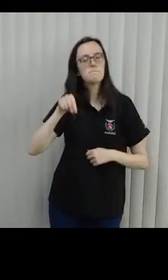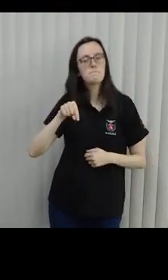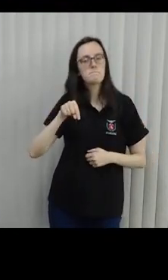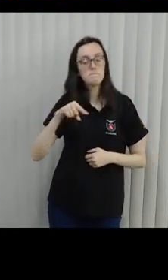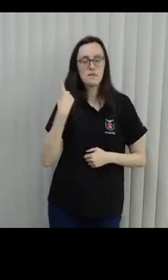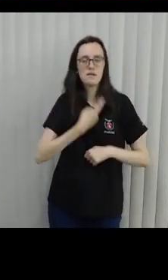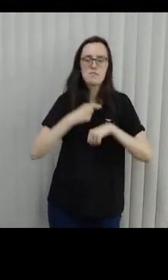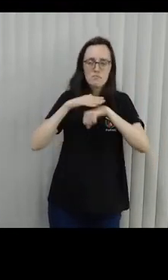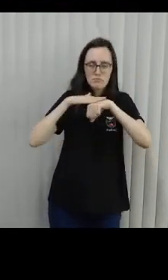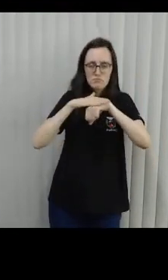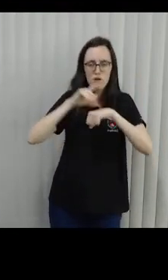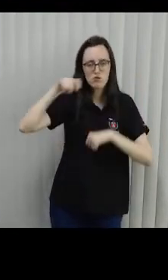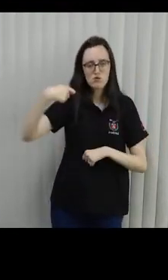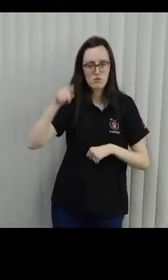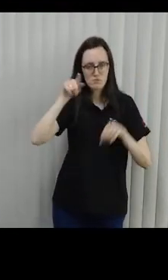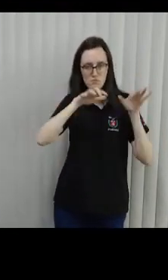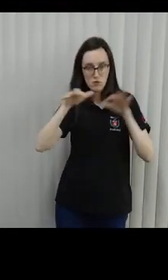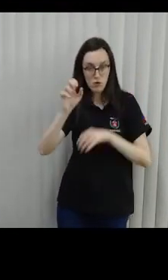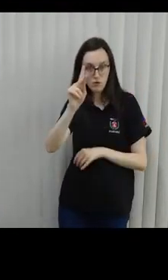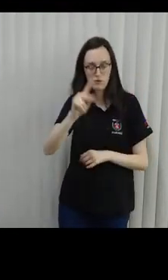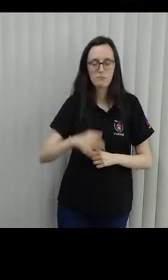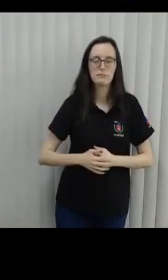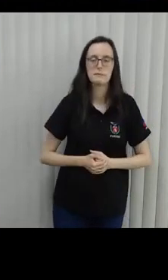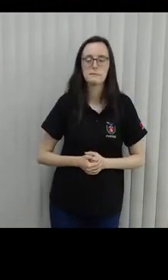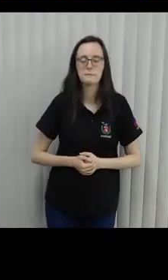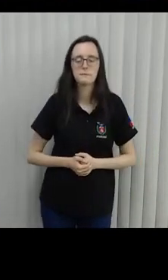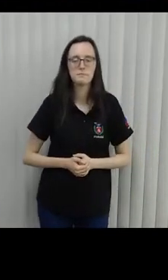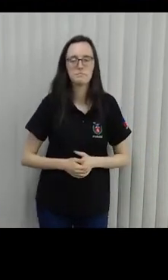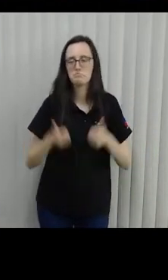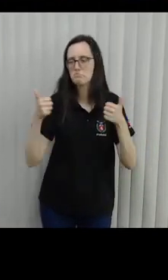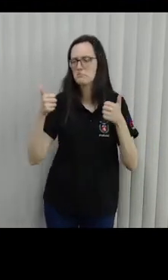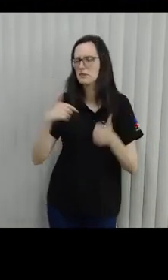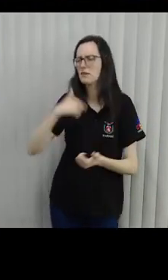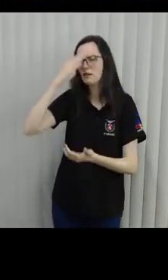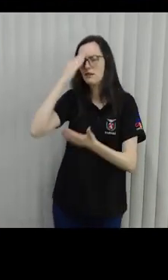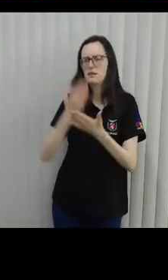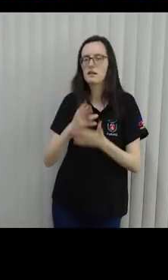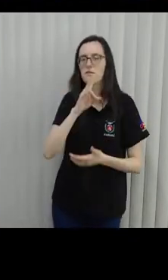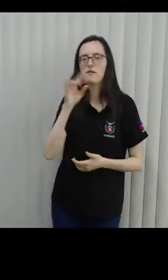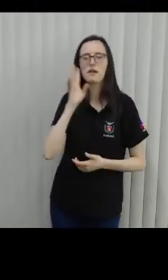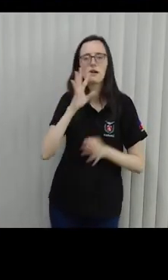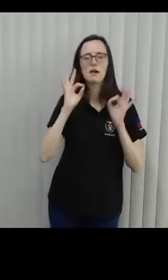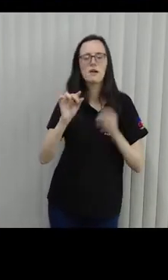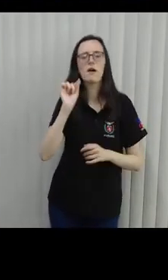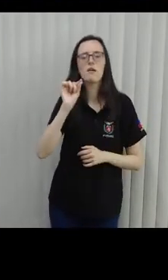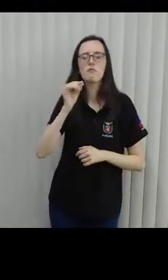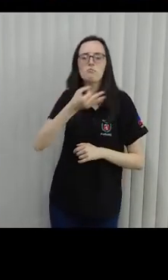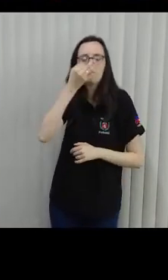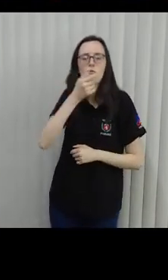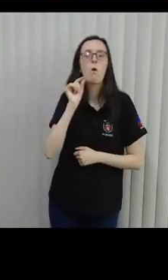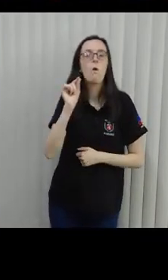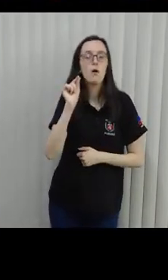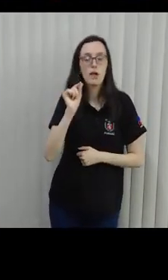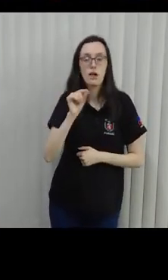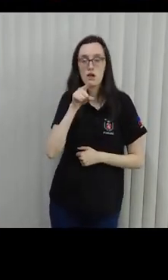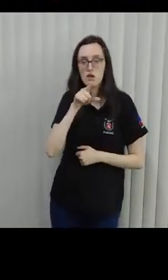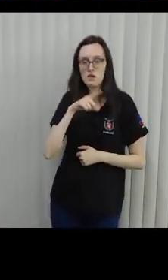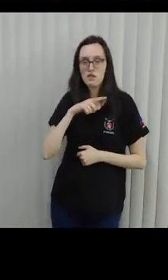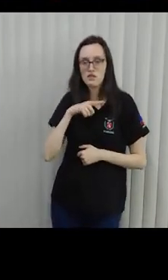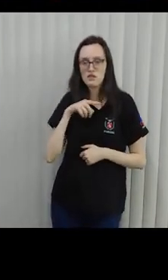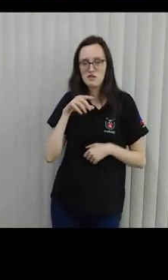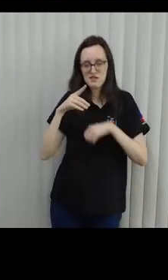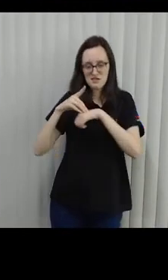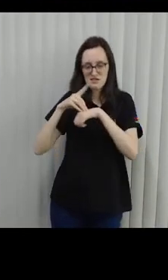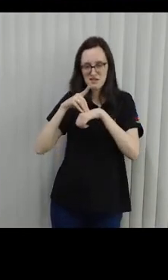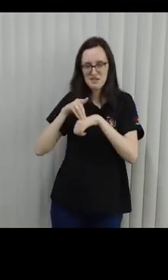Aí a gente conversa um pouquinho sobre o código, beleza? Beleza. Acho que ia ser legal eles sugerirem, ao invés do Dino, qual é